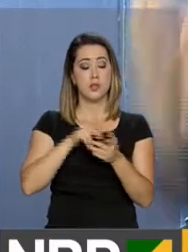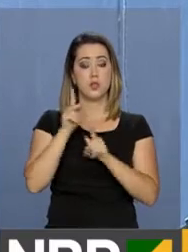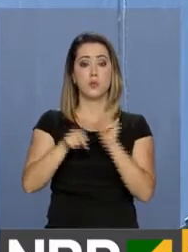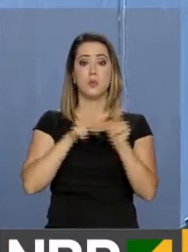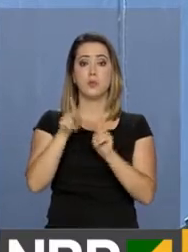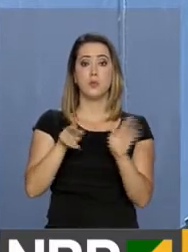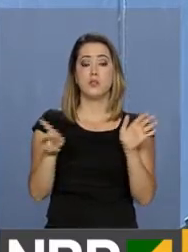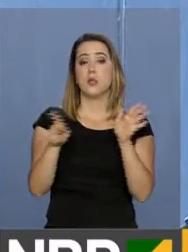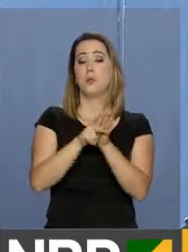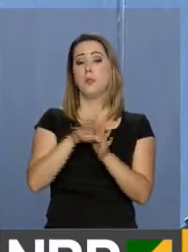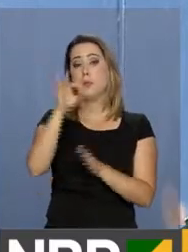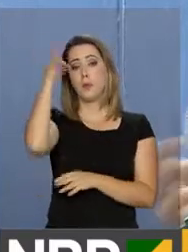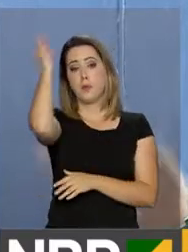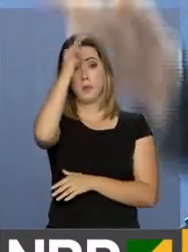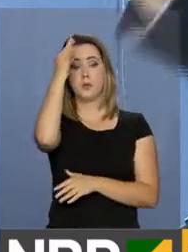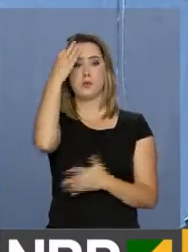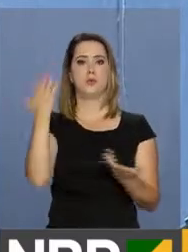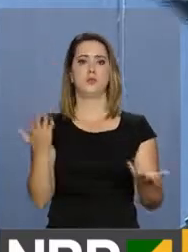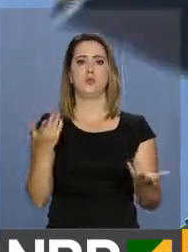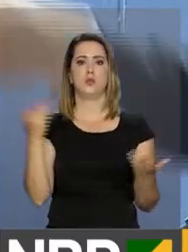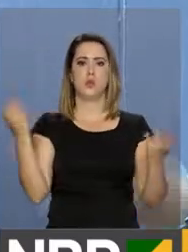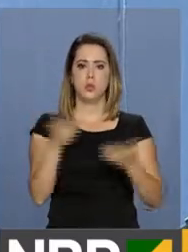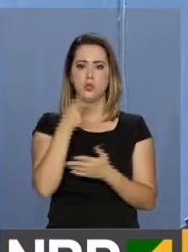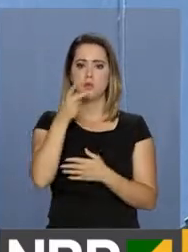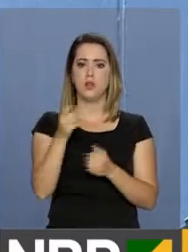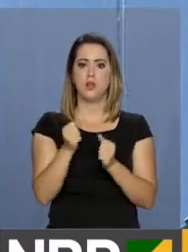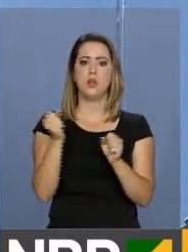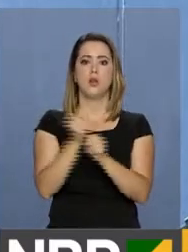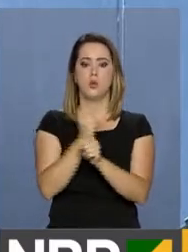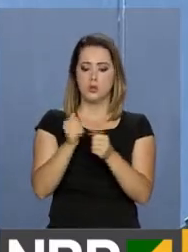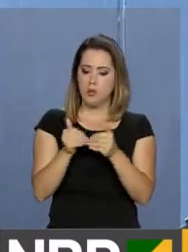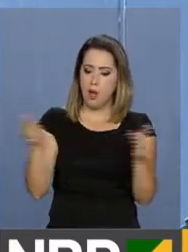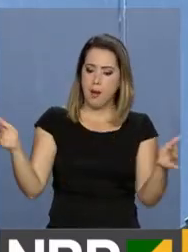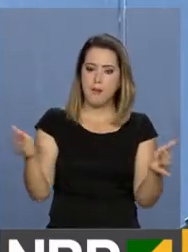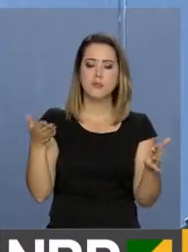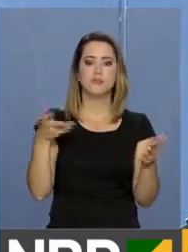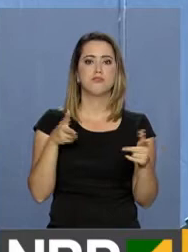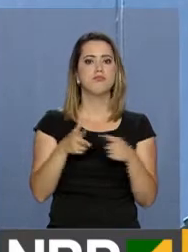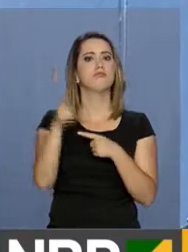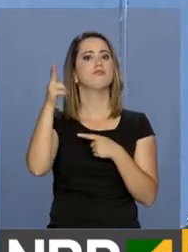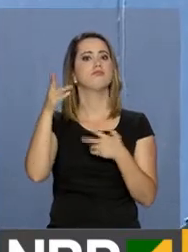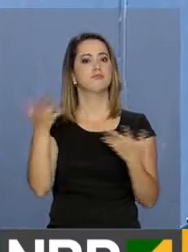seu estado e para os seus servidores. E hoje tem condição de inaugurar uma obra.